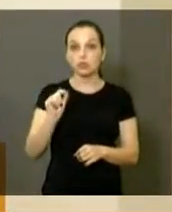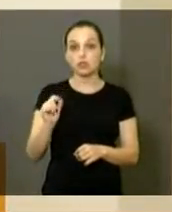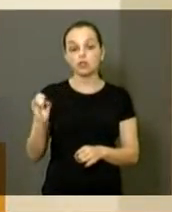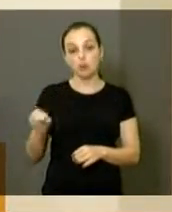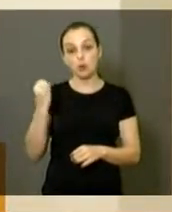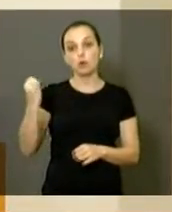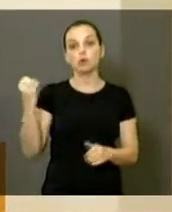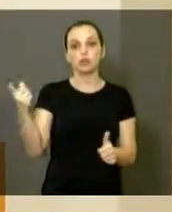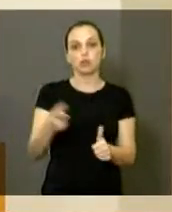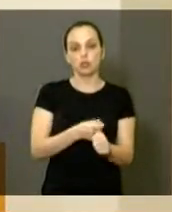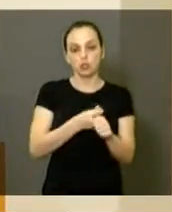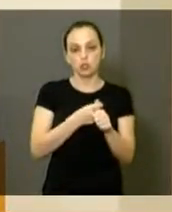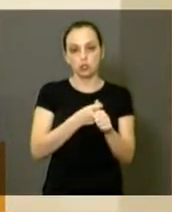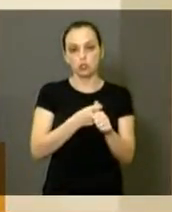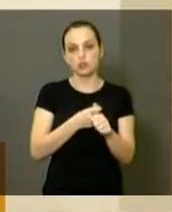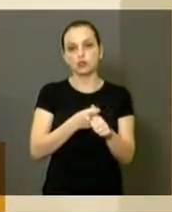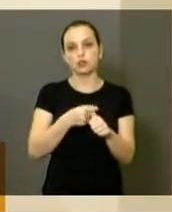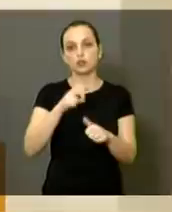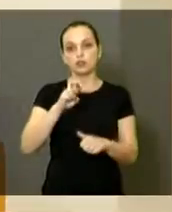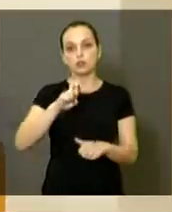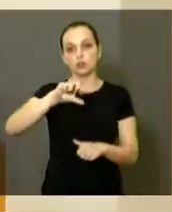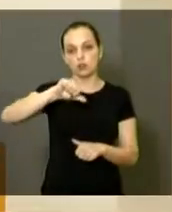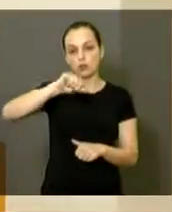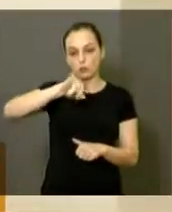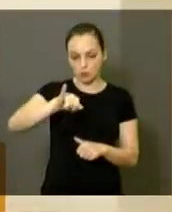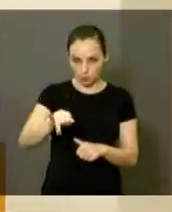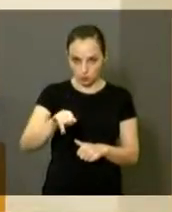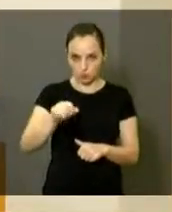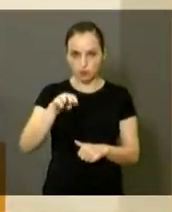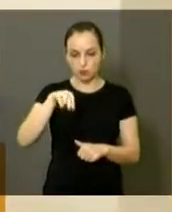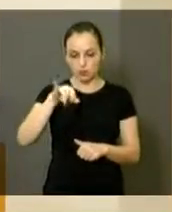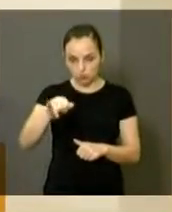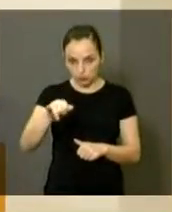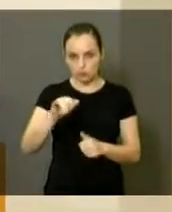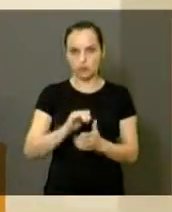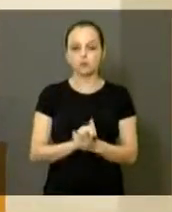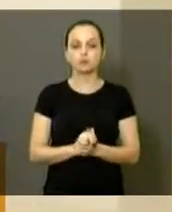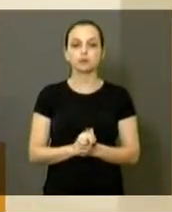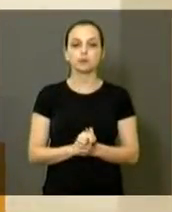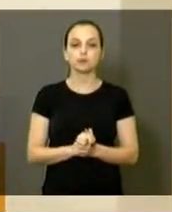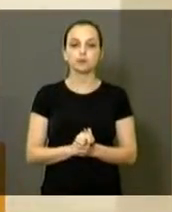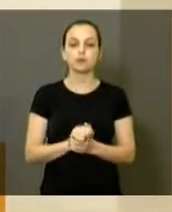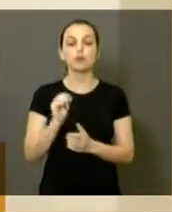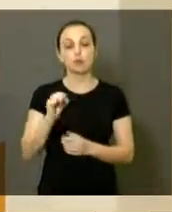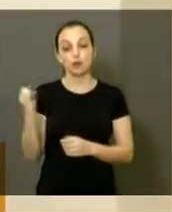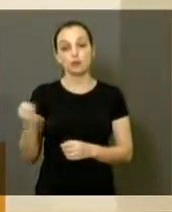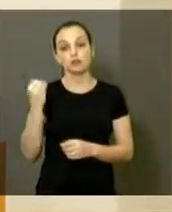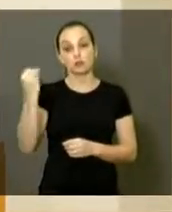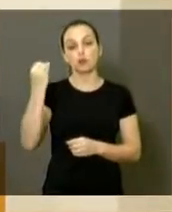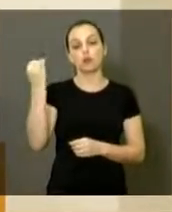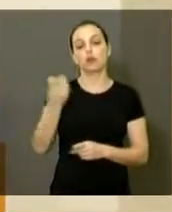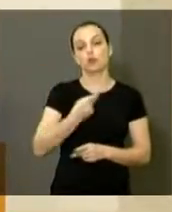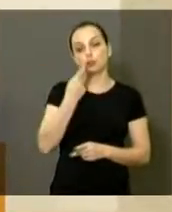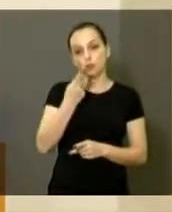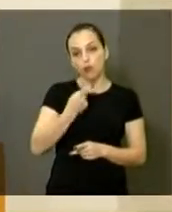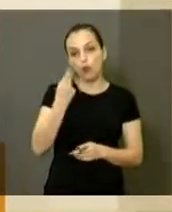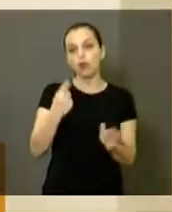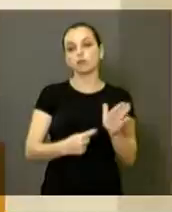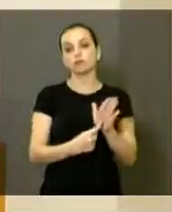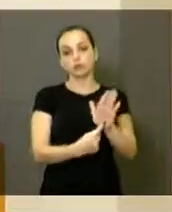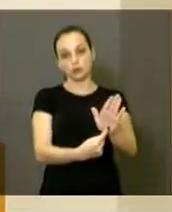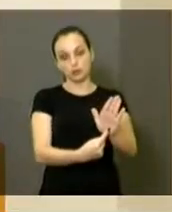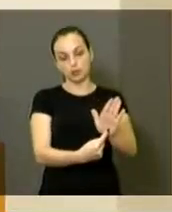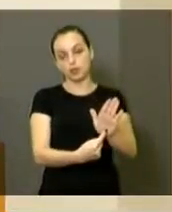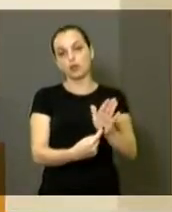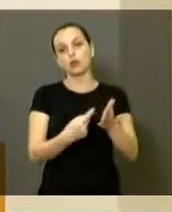dívida hoje é de 59 milhões. Mas vale dizer, e aí a gente tem que falar e colocar